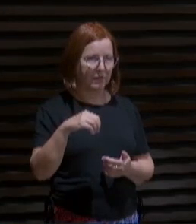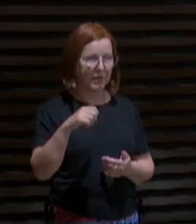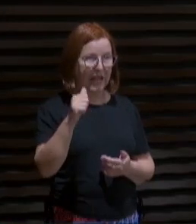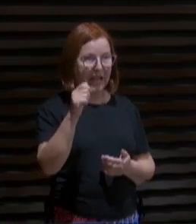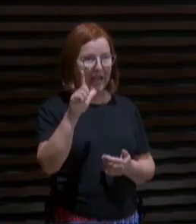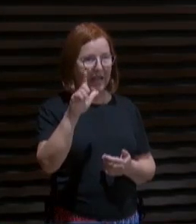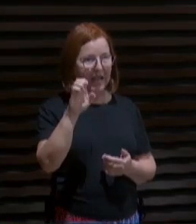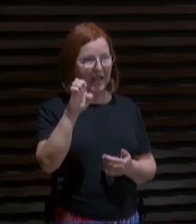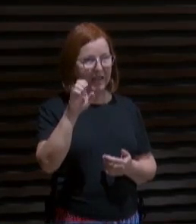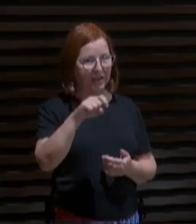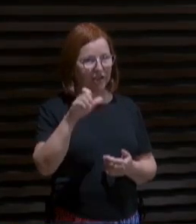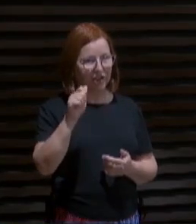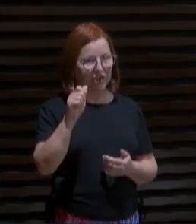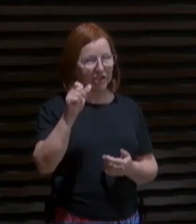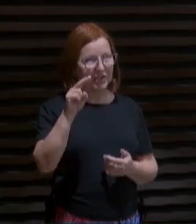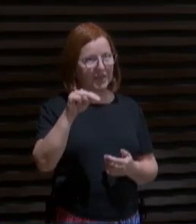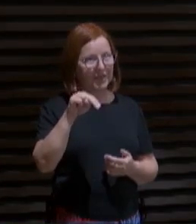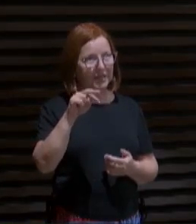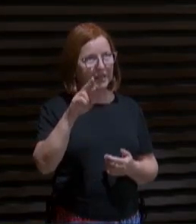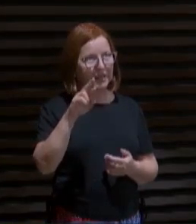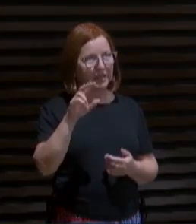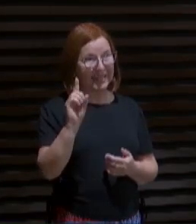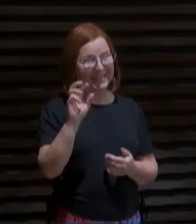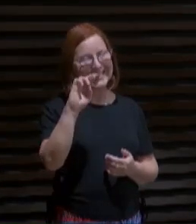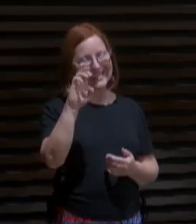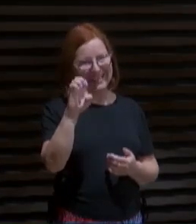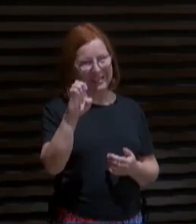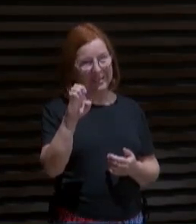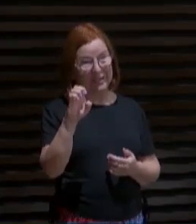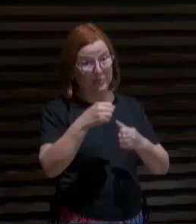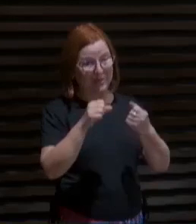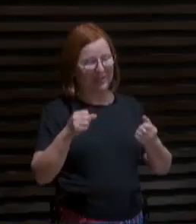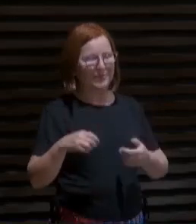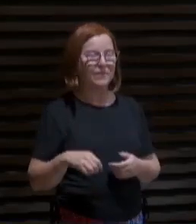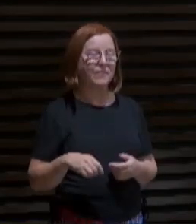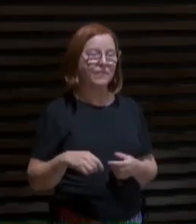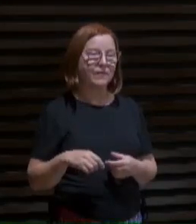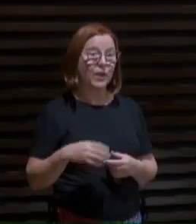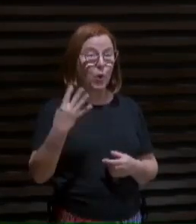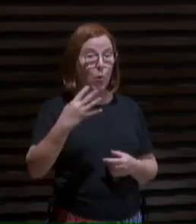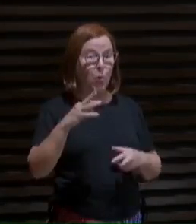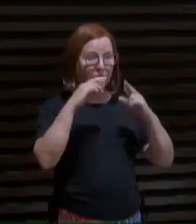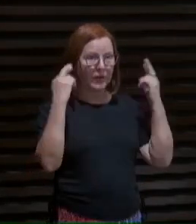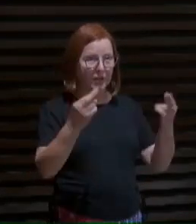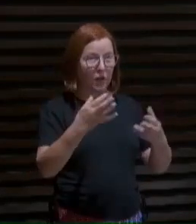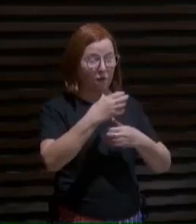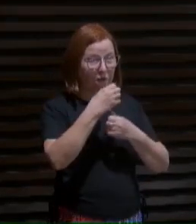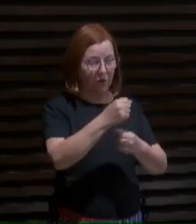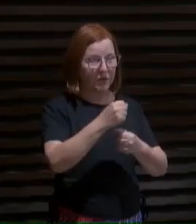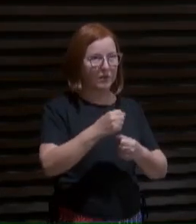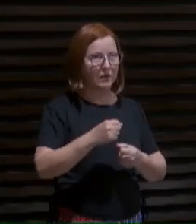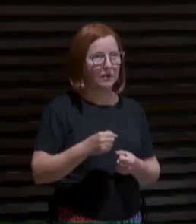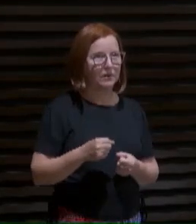o Grande. Depois você tem outras interpretações no livro de Daniel. O quarto reino será forte como ferro. Você vai vendo que